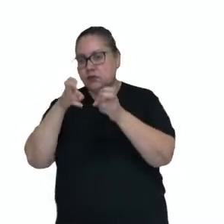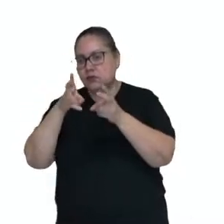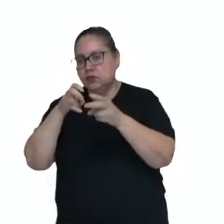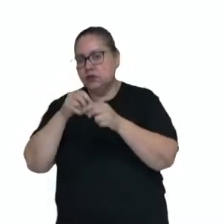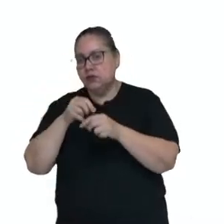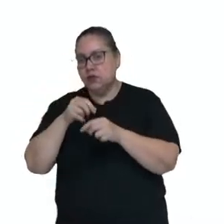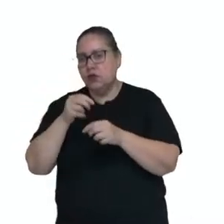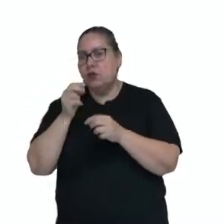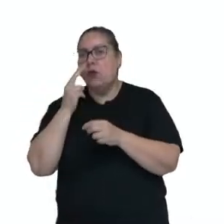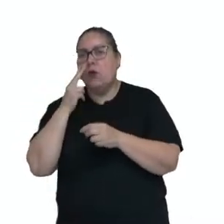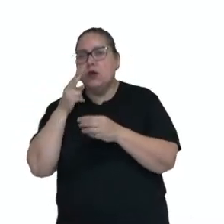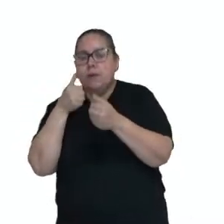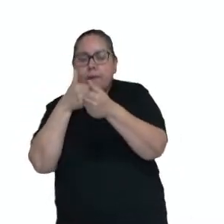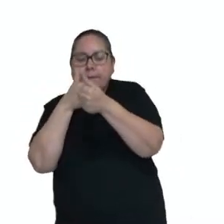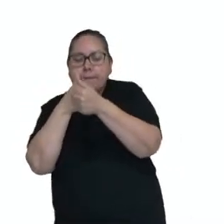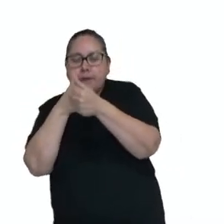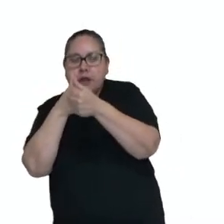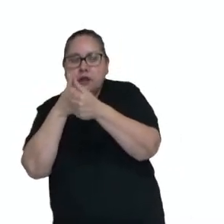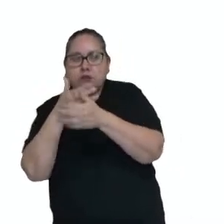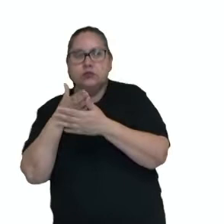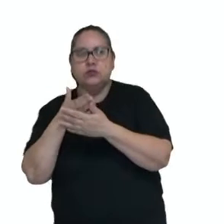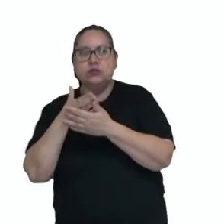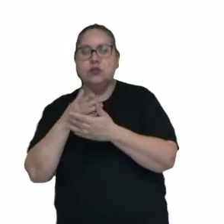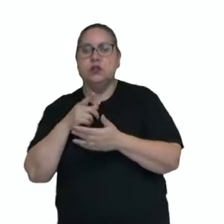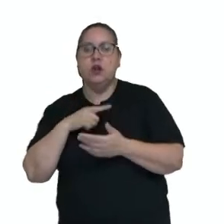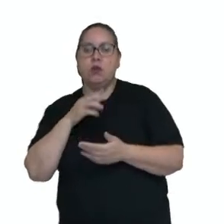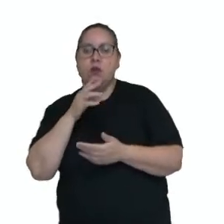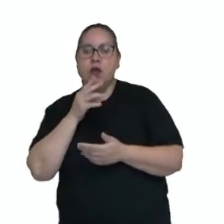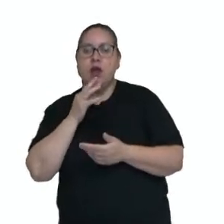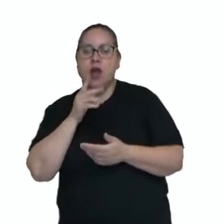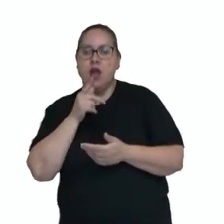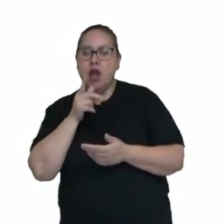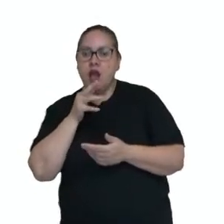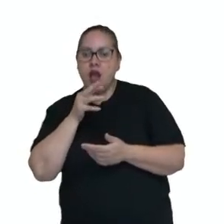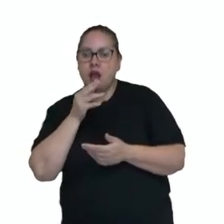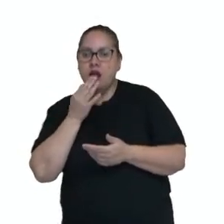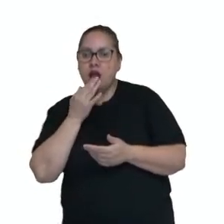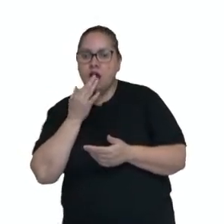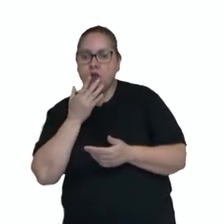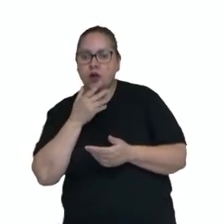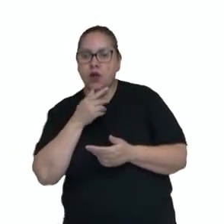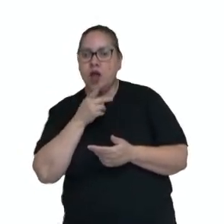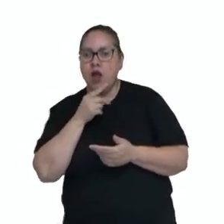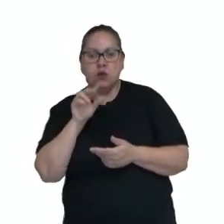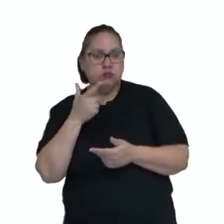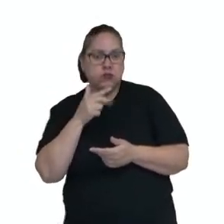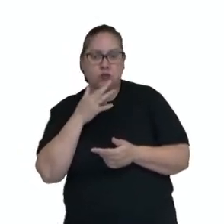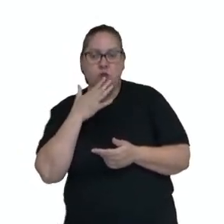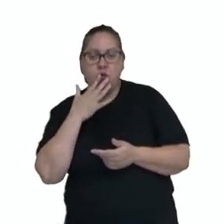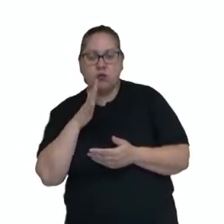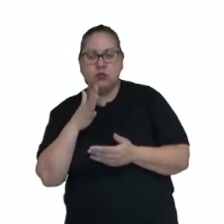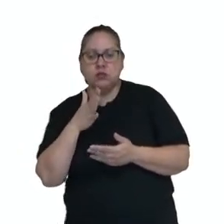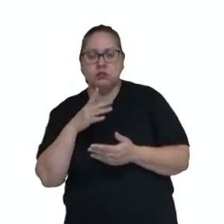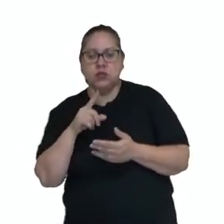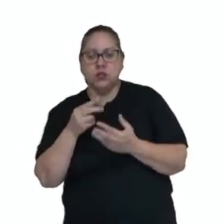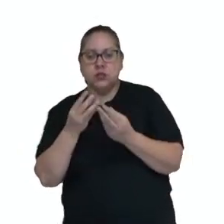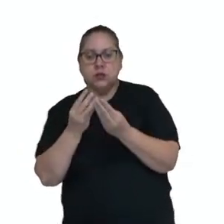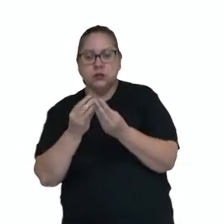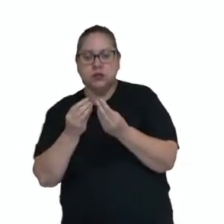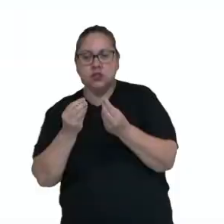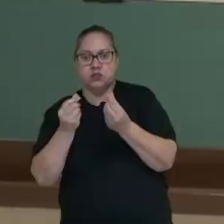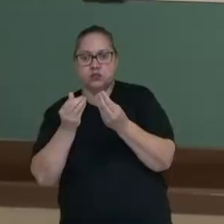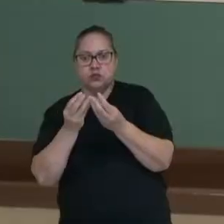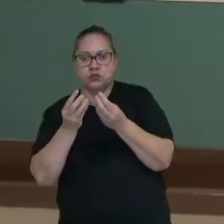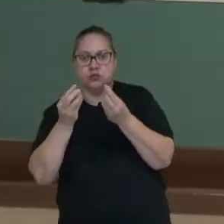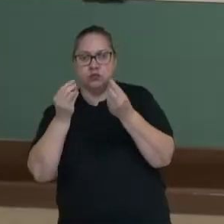perceber? Olhe bem de perto. Nós temos a coloração da água. Ela é incolor. Ela vai ter uma